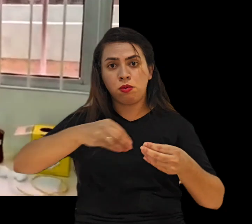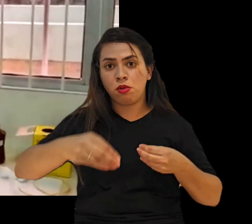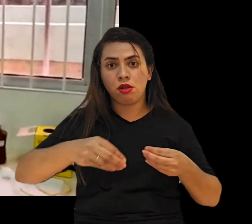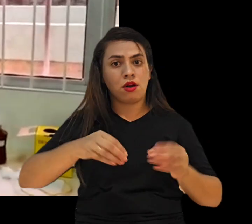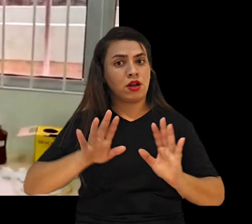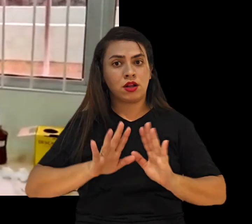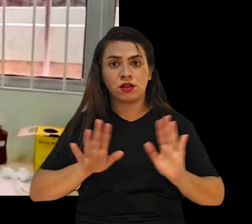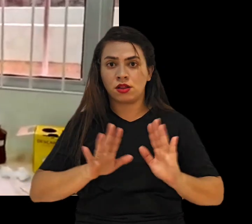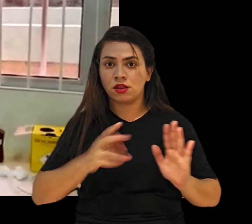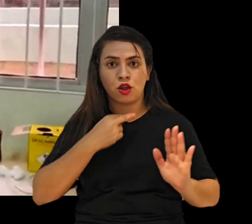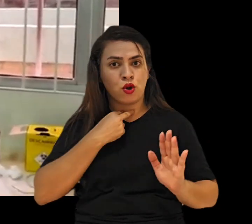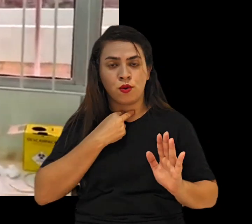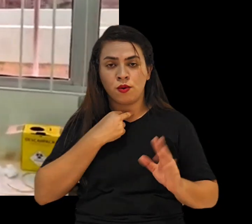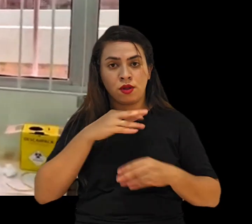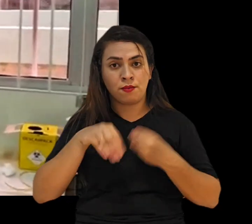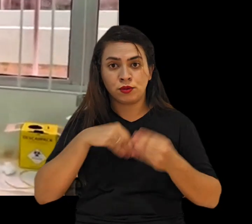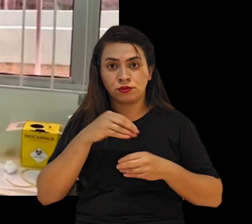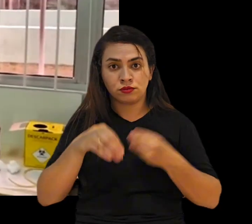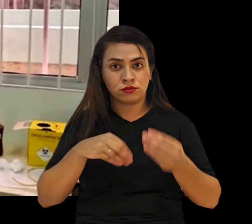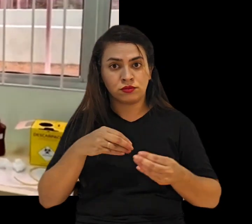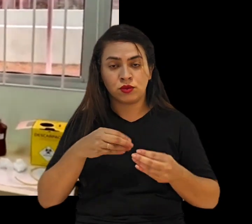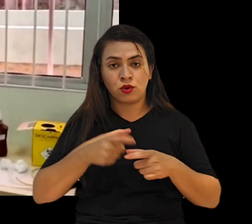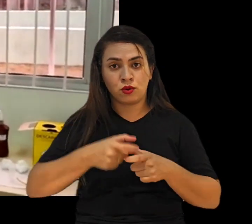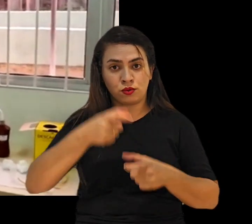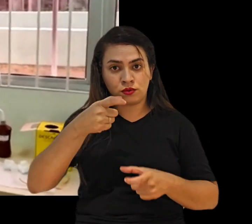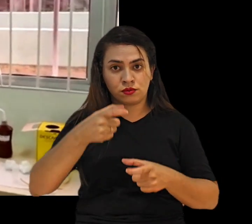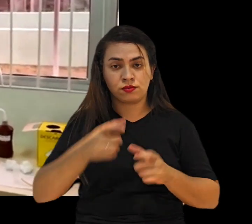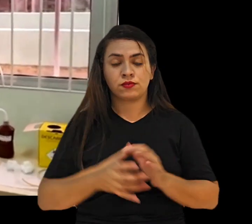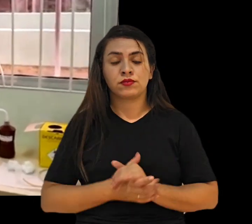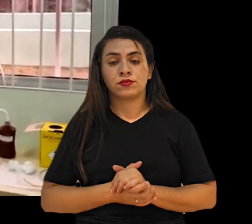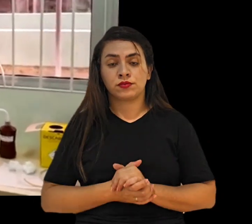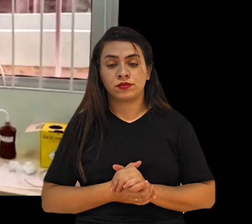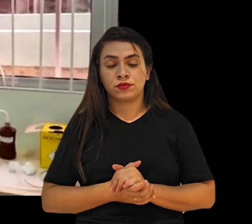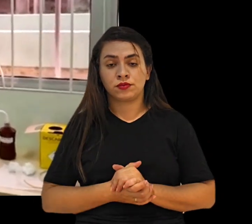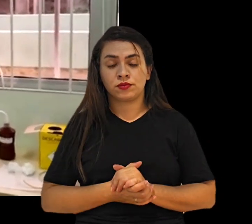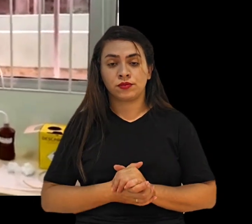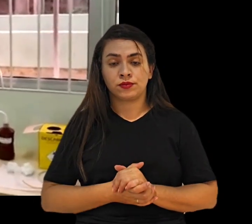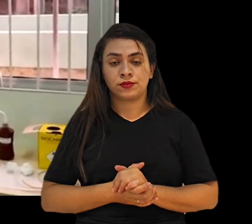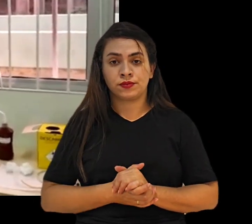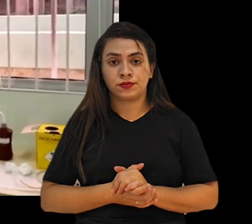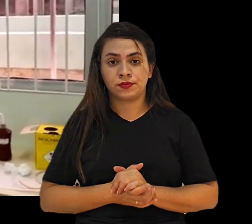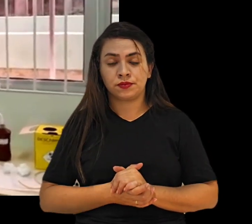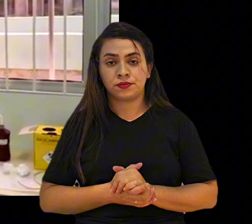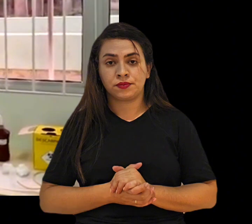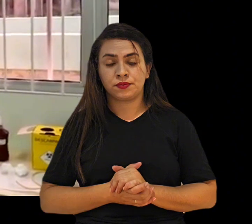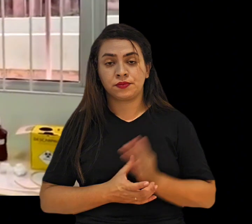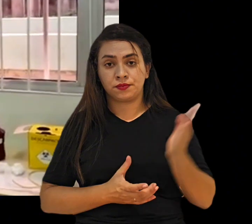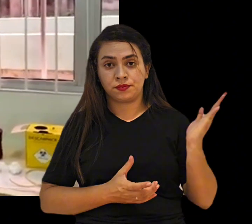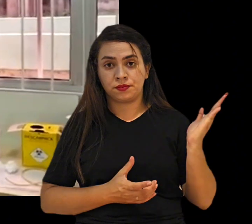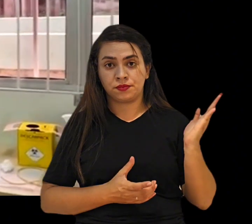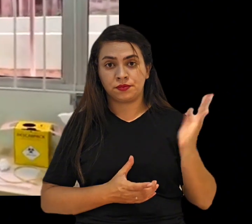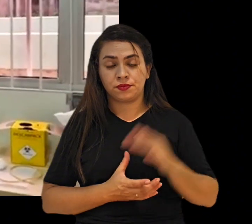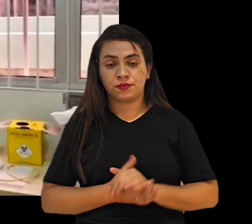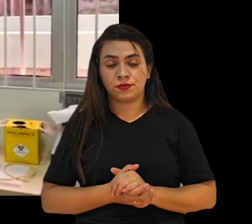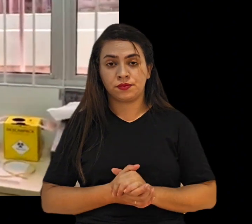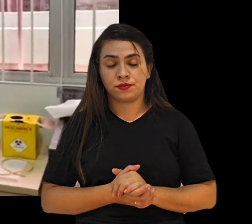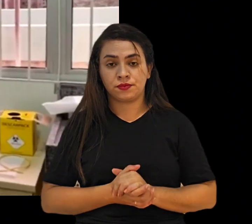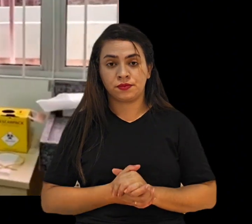citrato. Porque eu vou passar o anticoagulante EDTA para o citrato. Então eu vou atrapalhar o exame desse